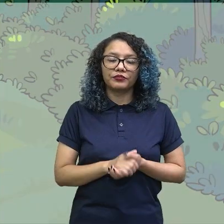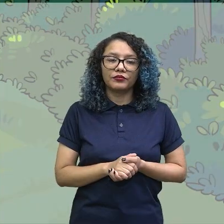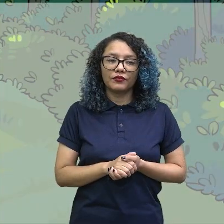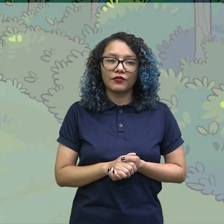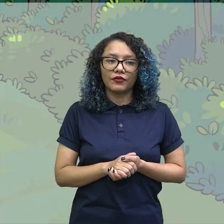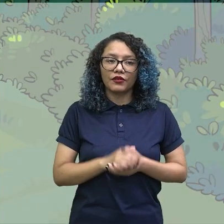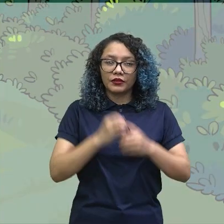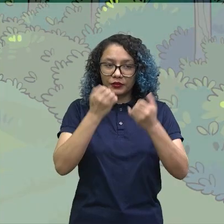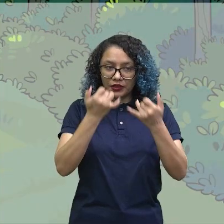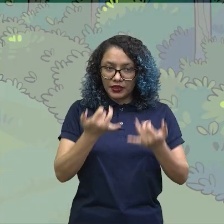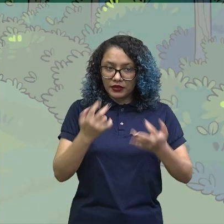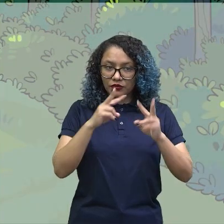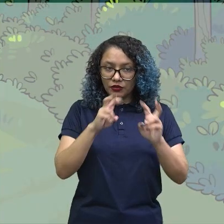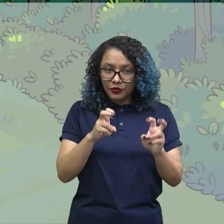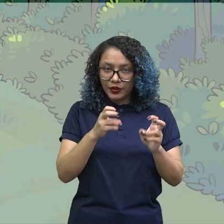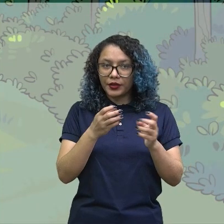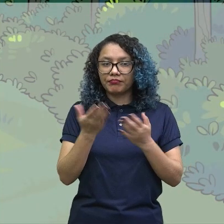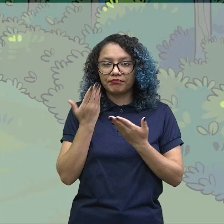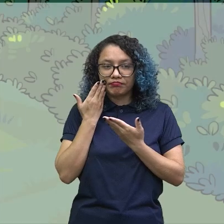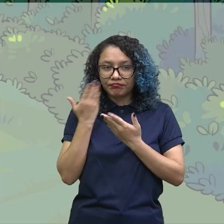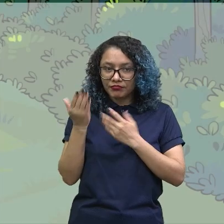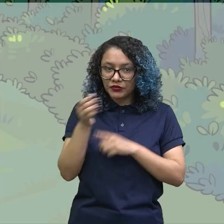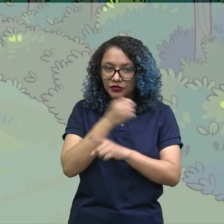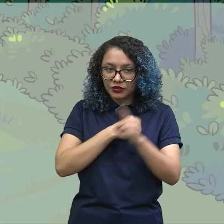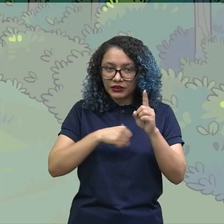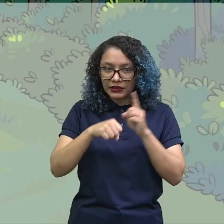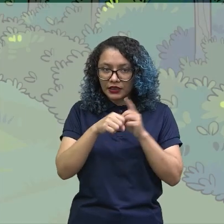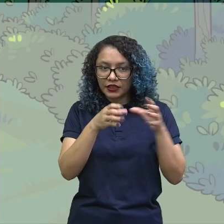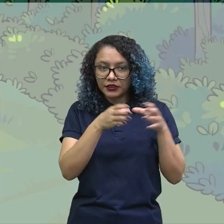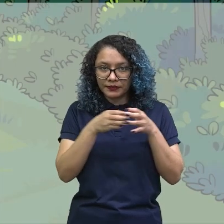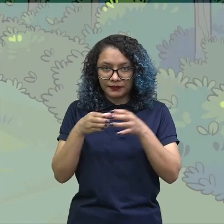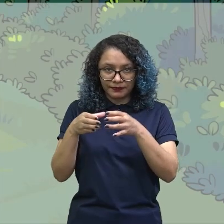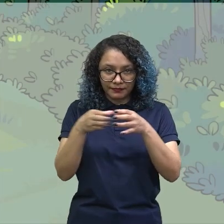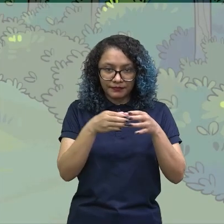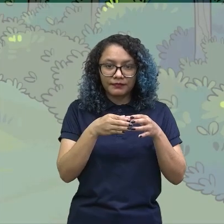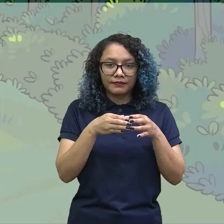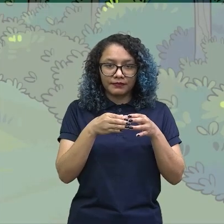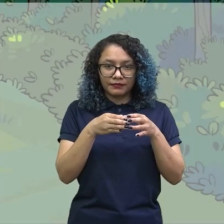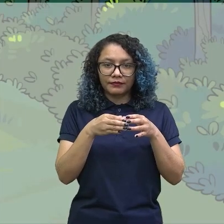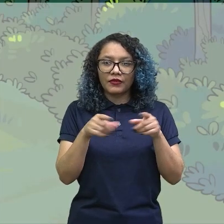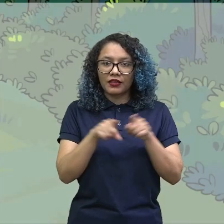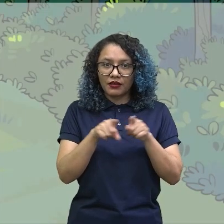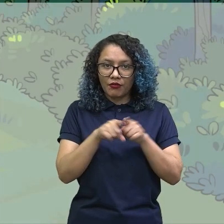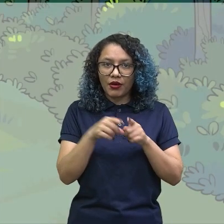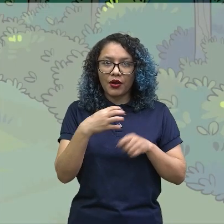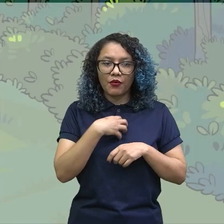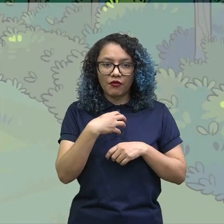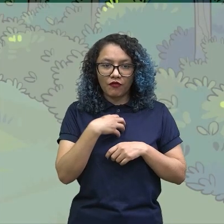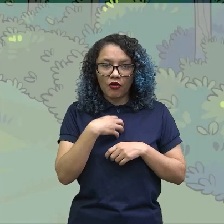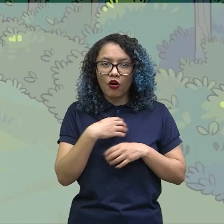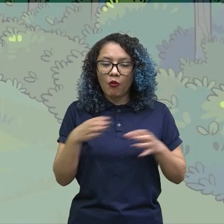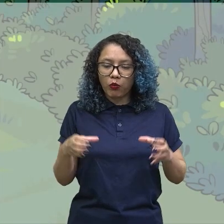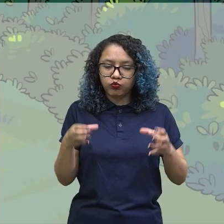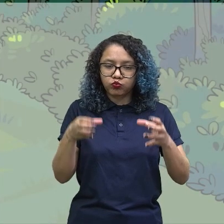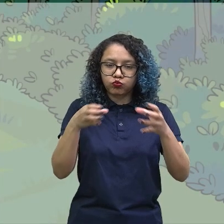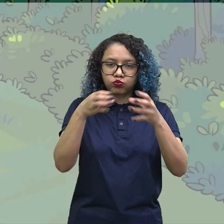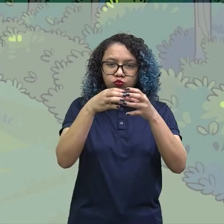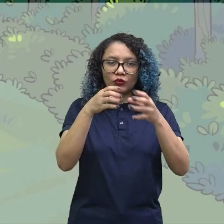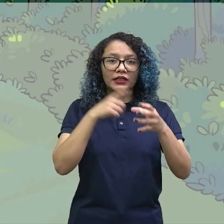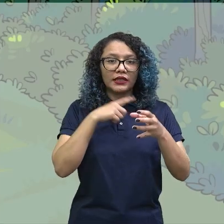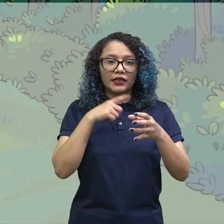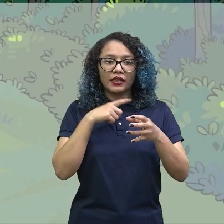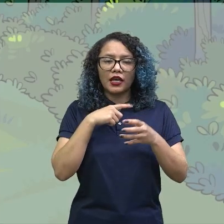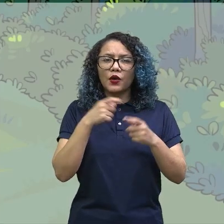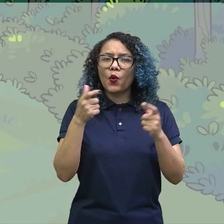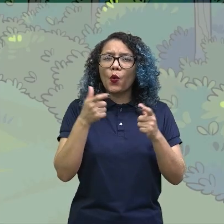sociedade de castas, sociedade que é uma forma de estratificação presente na